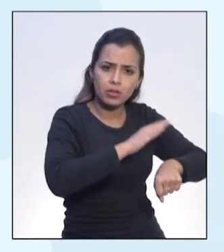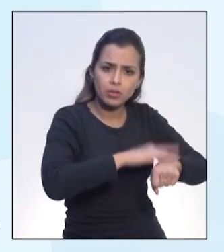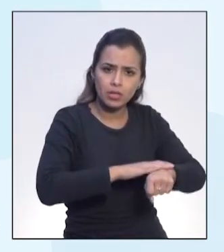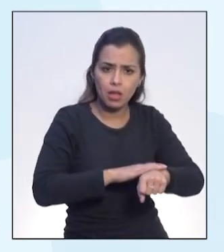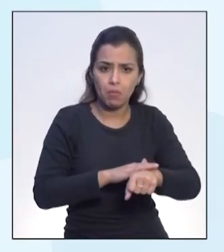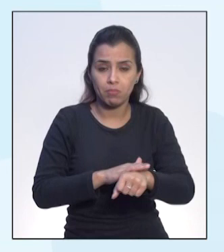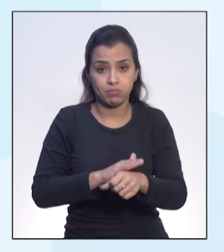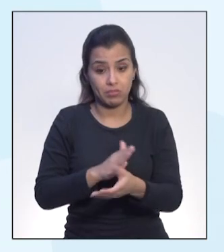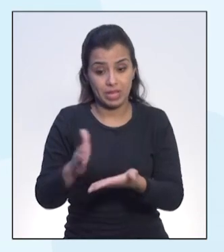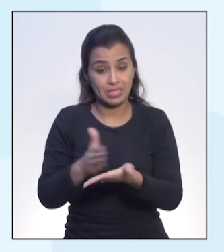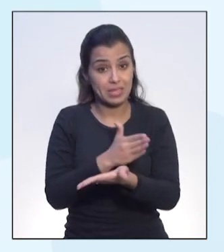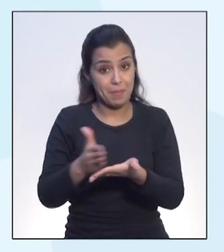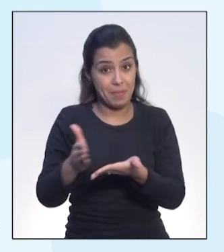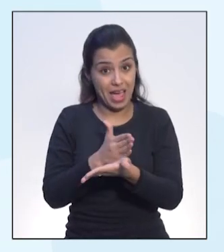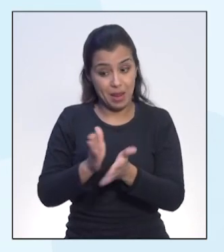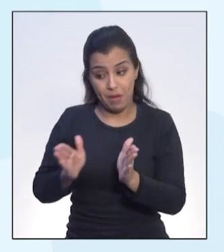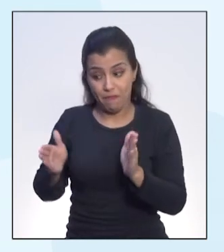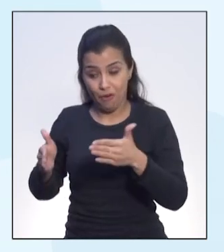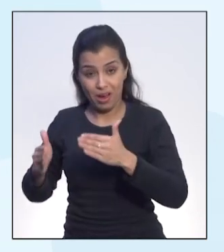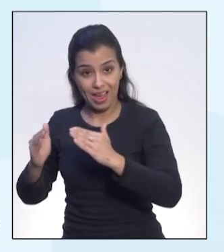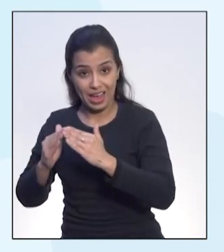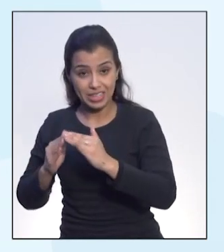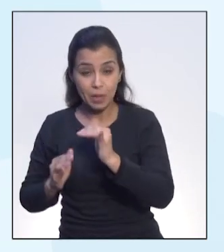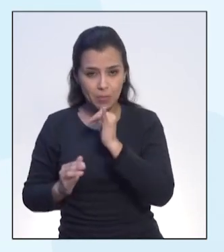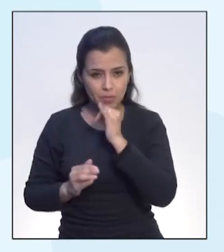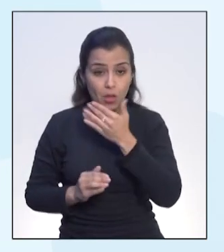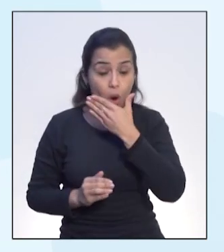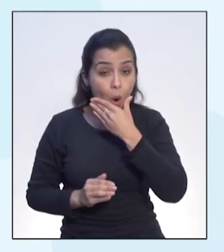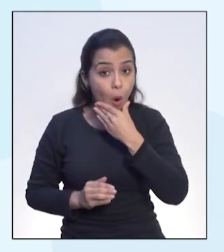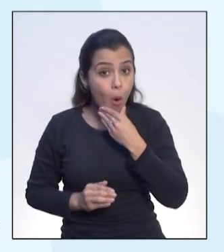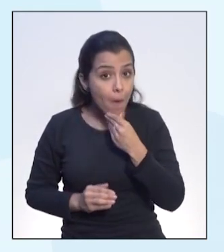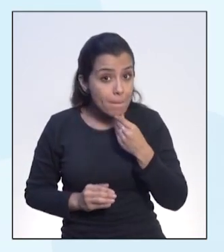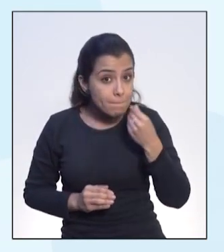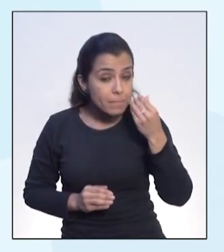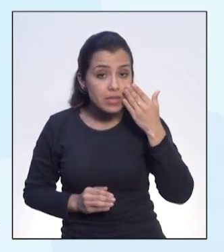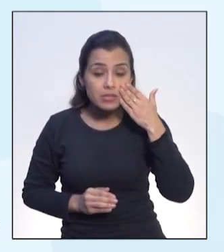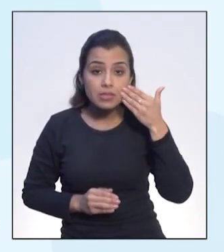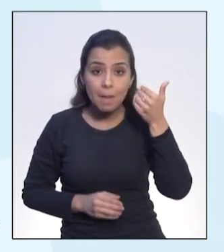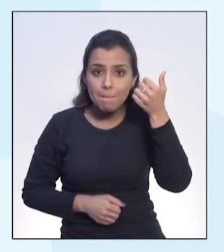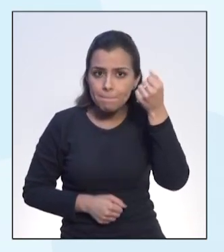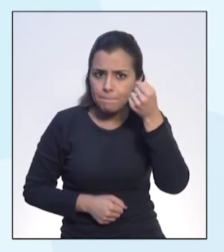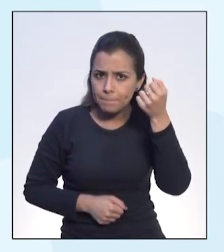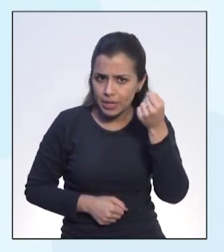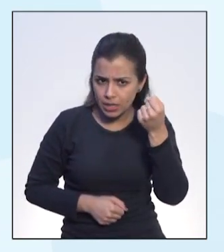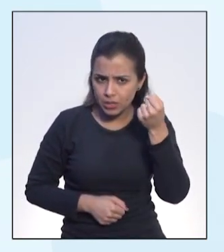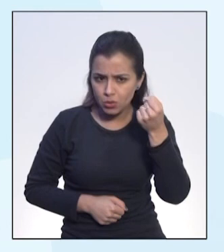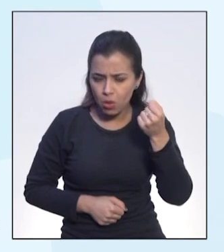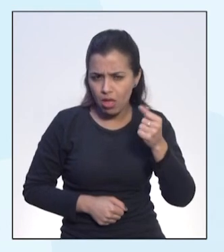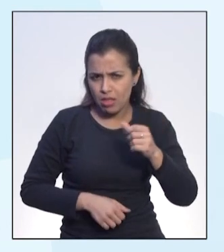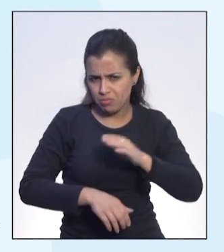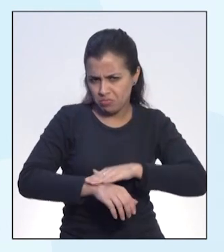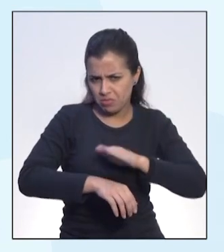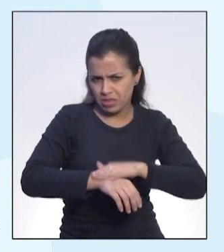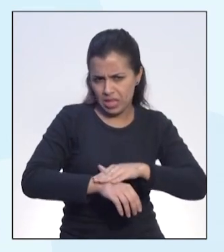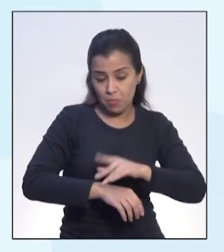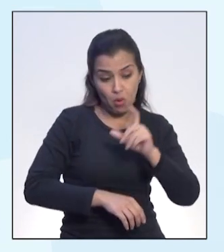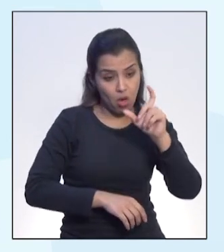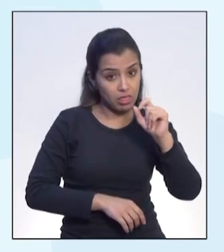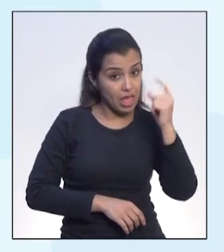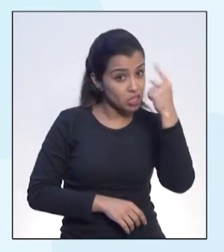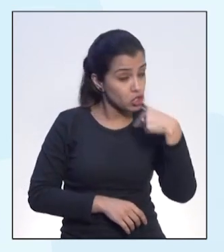ao espaço doméstico é diferente. Veja, homens brancos, eles gastam 10